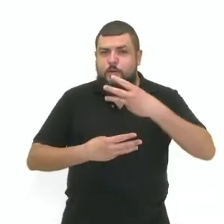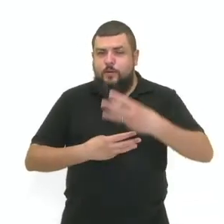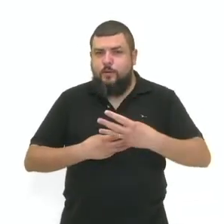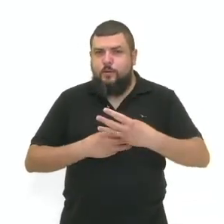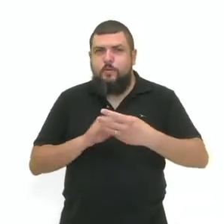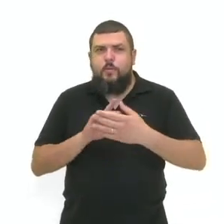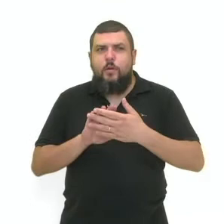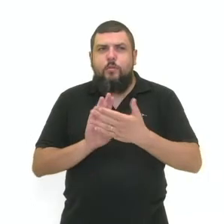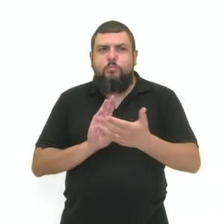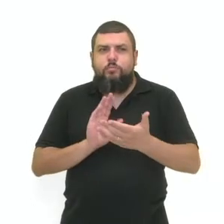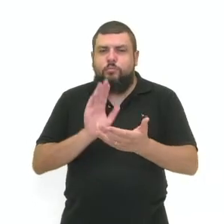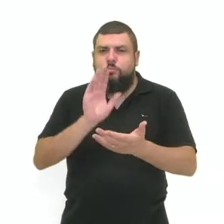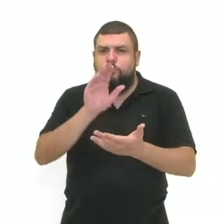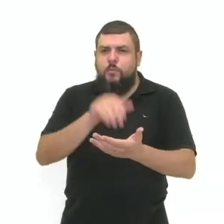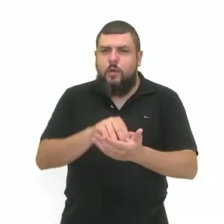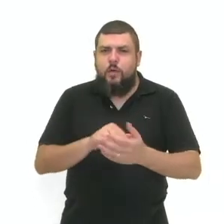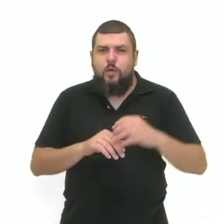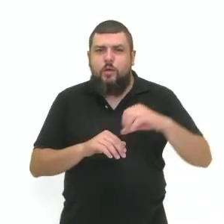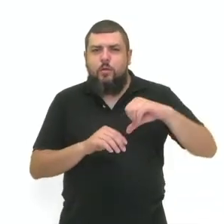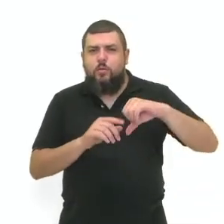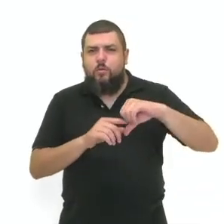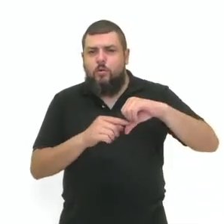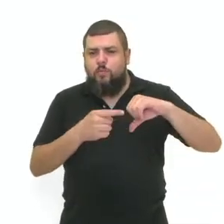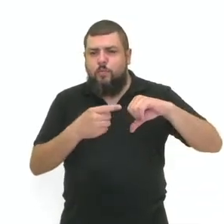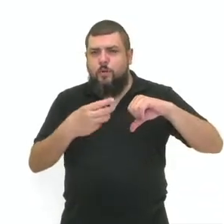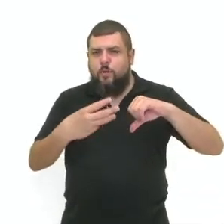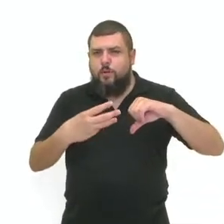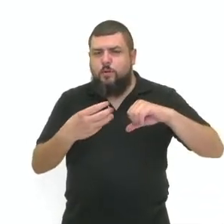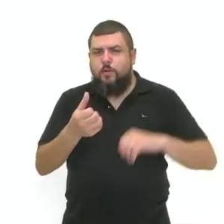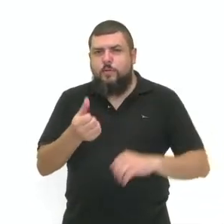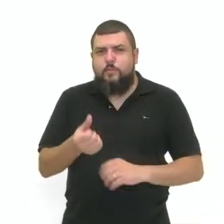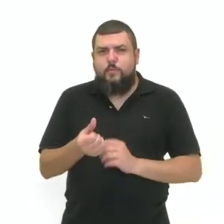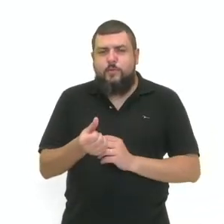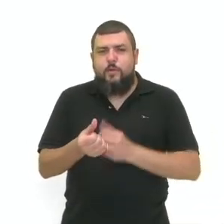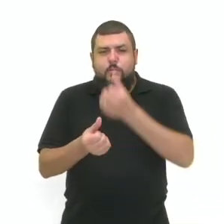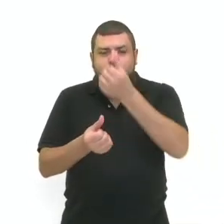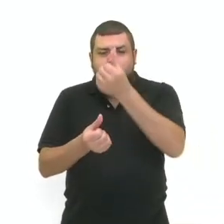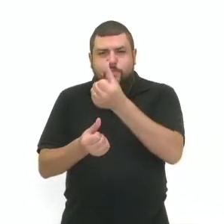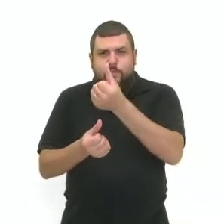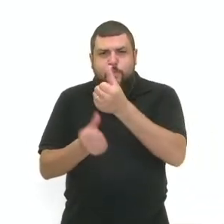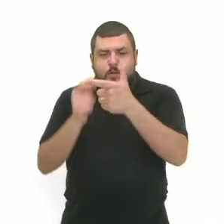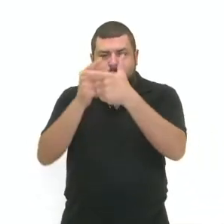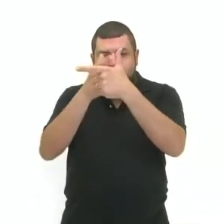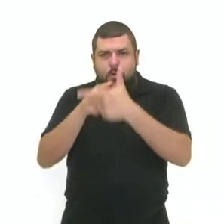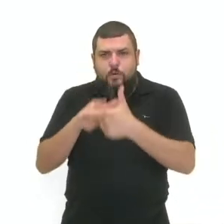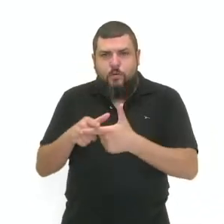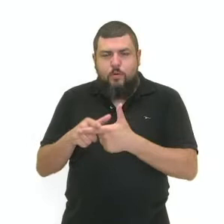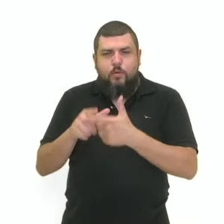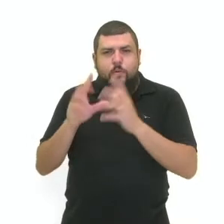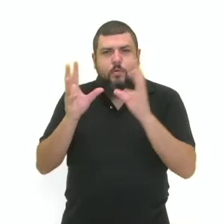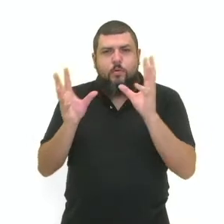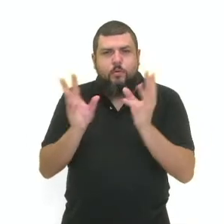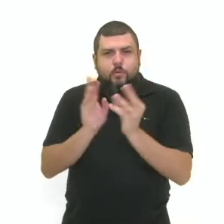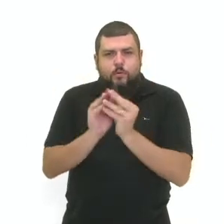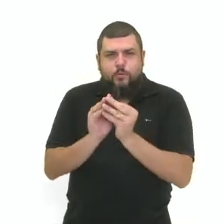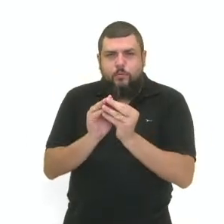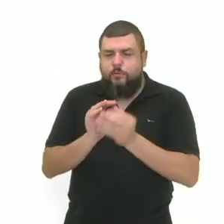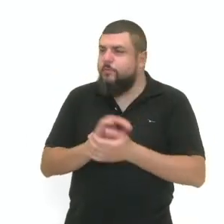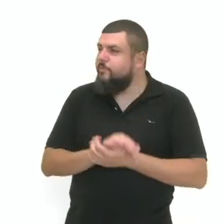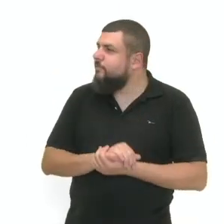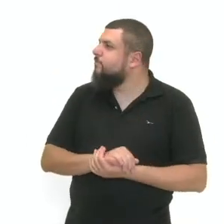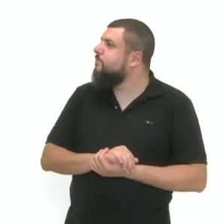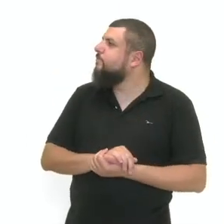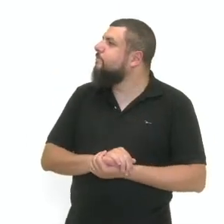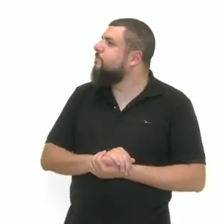seis porque 9 - 36 usando aí o princípio multiplicativo eu vou multiplicar 9 x